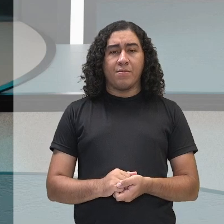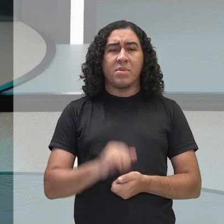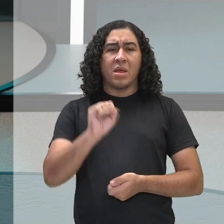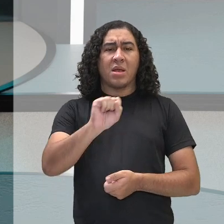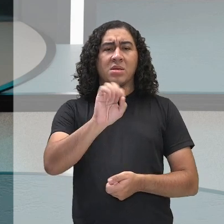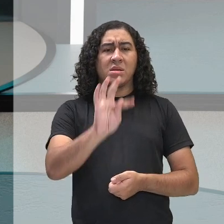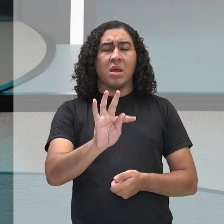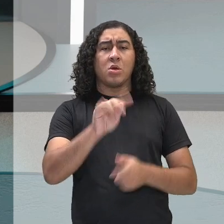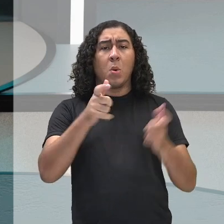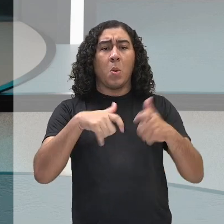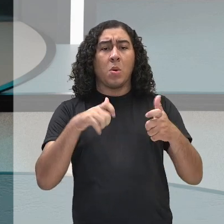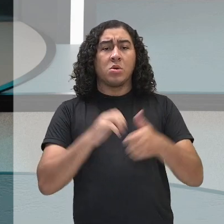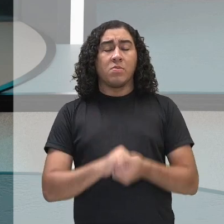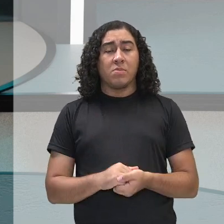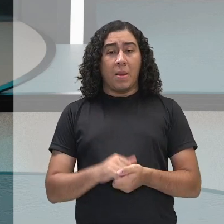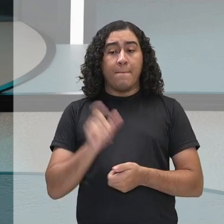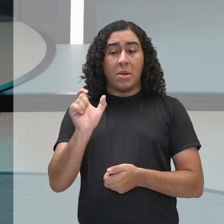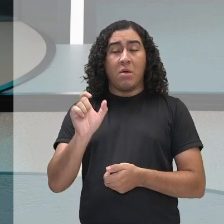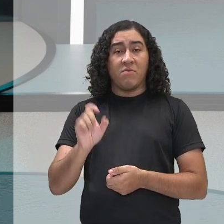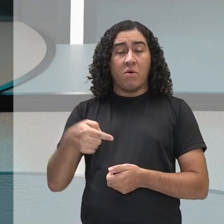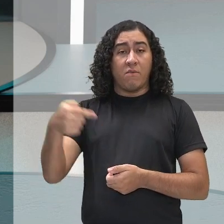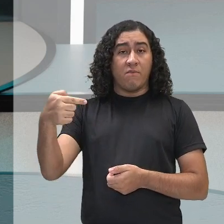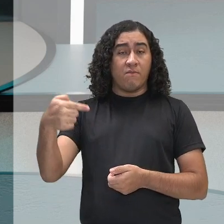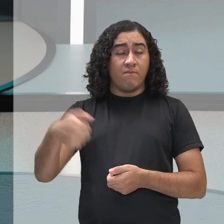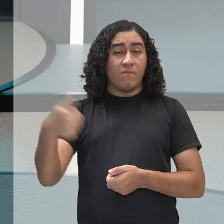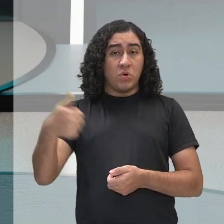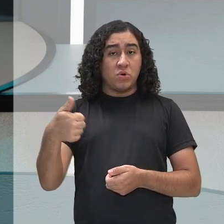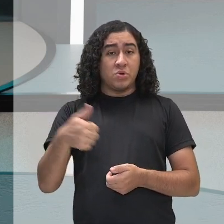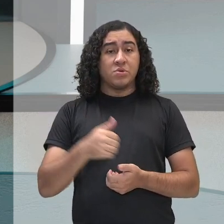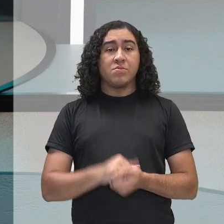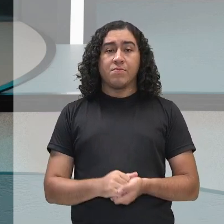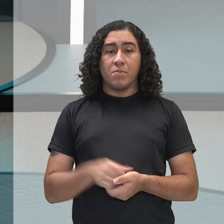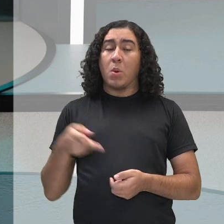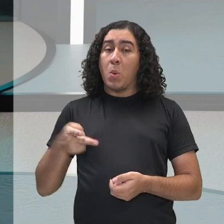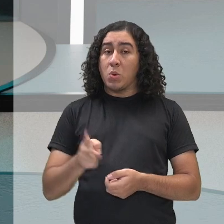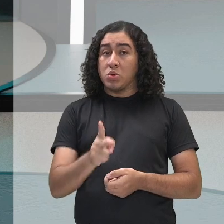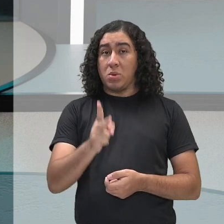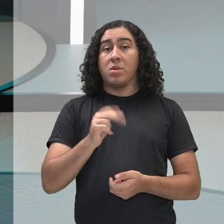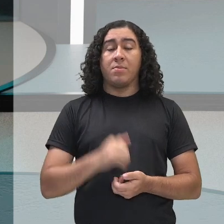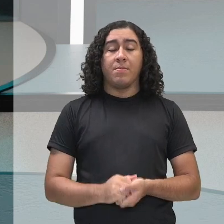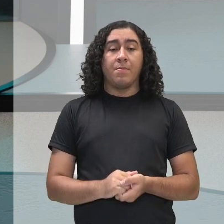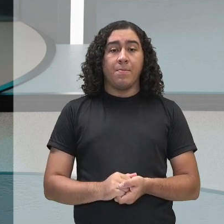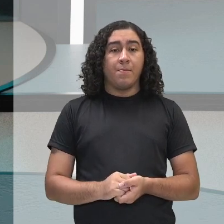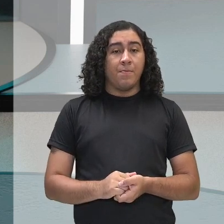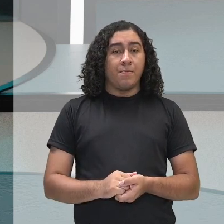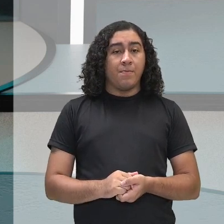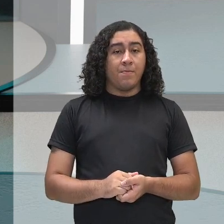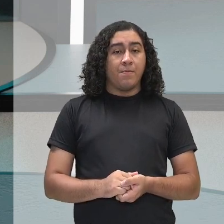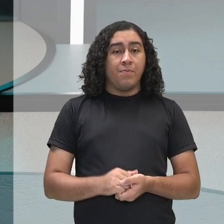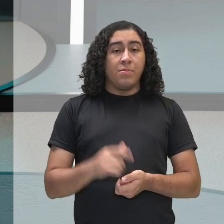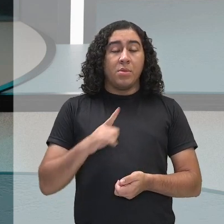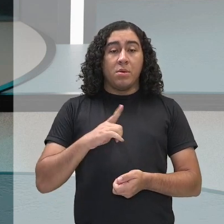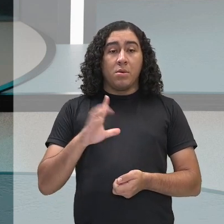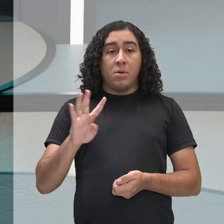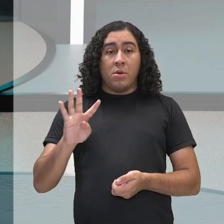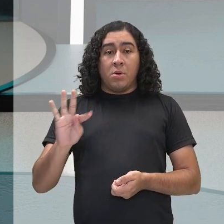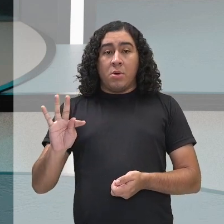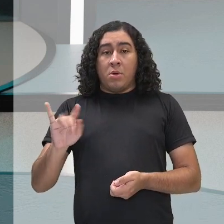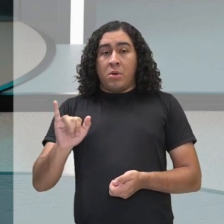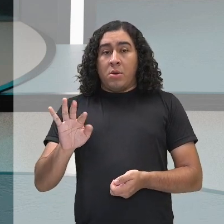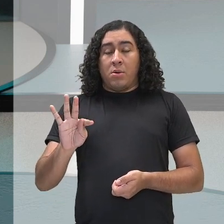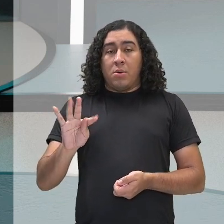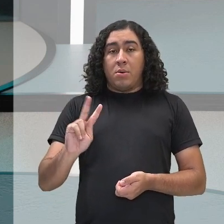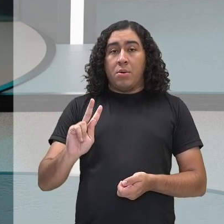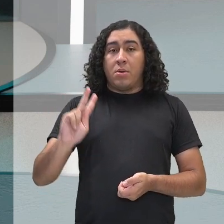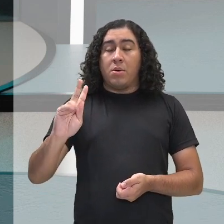Da palavra first, ok? Continuando a nossa sequência aqui. Então, fifth, sixth,